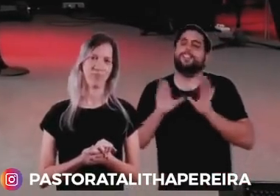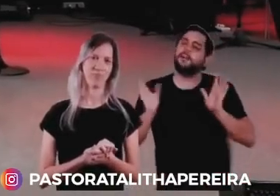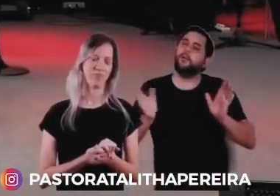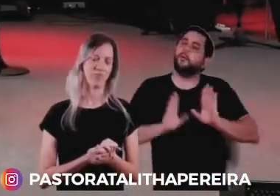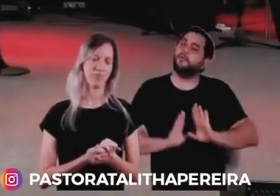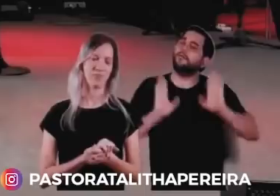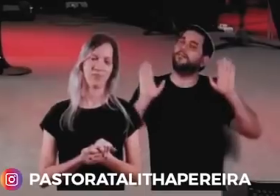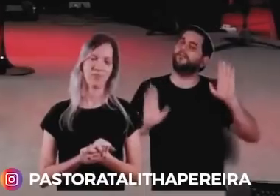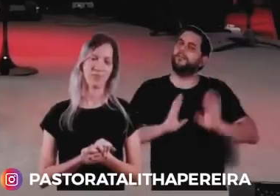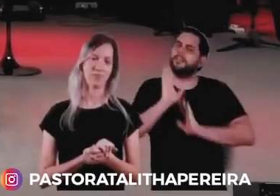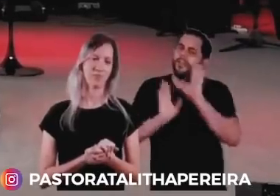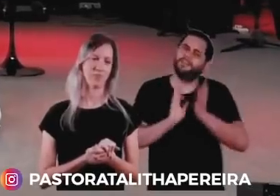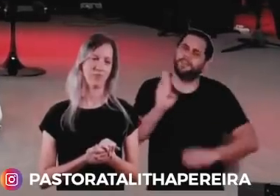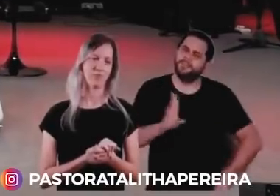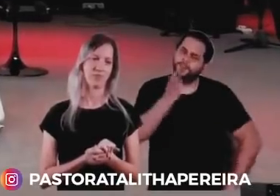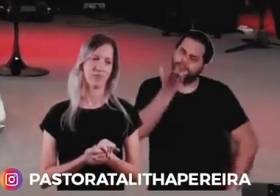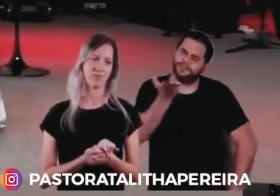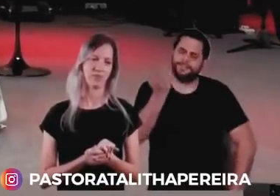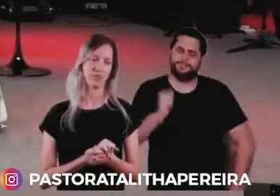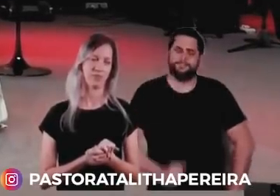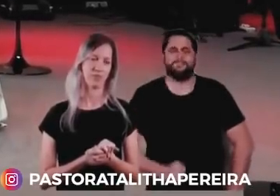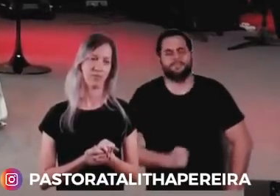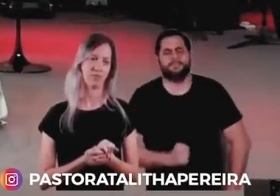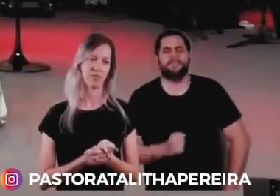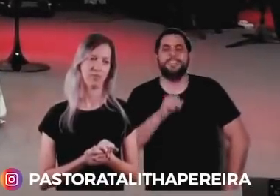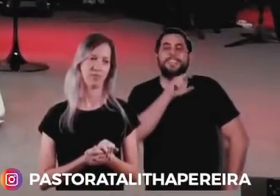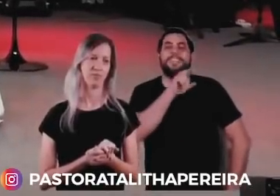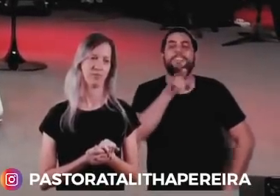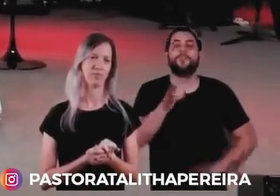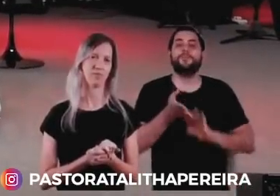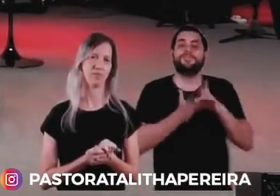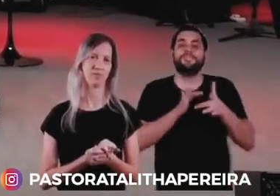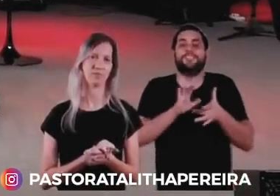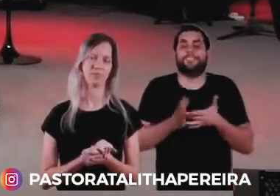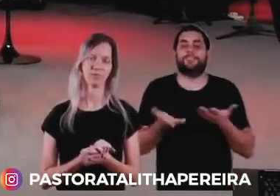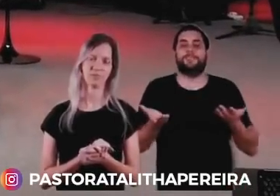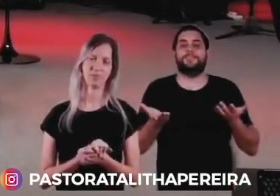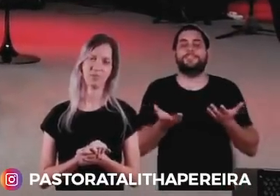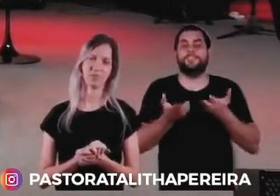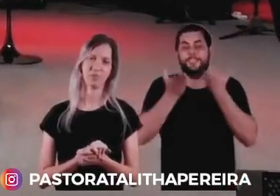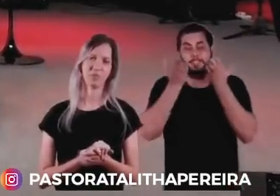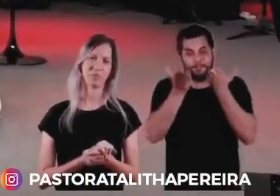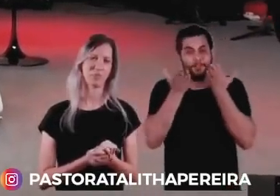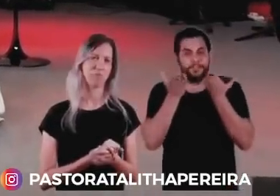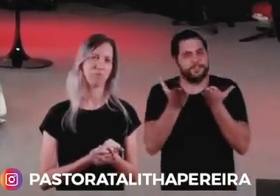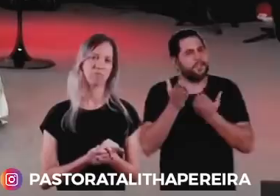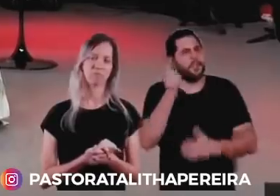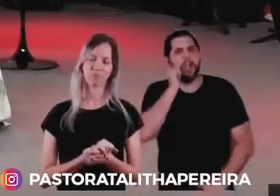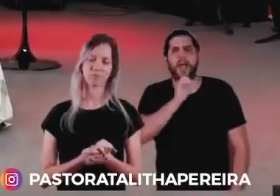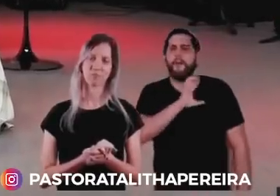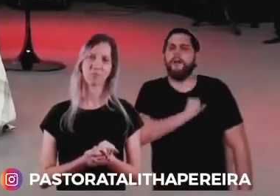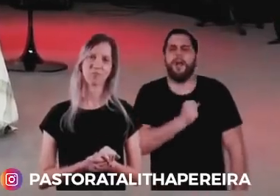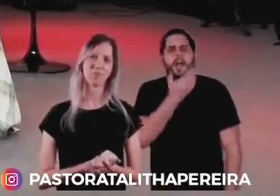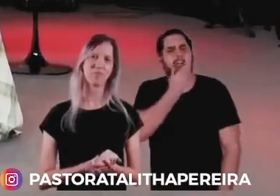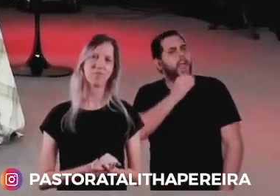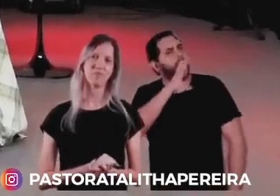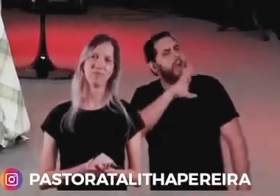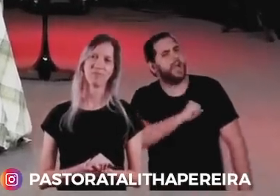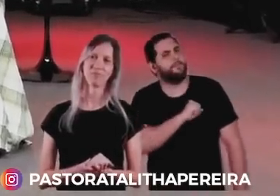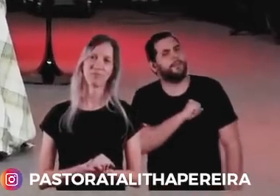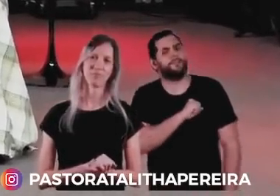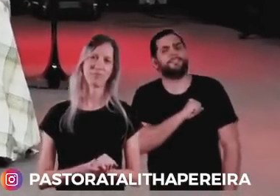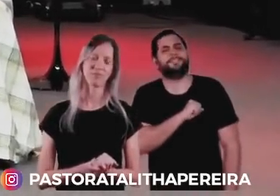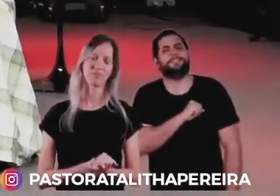com o que você usa, meu irmão, no quarto. Em nome de Jesus, você queridona, você queridão,